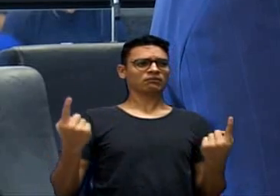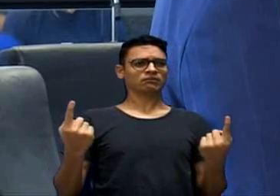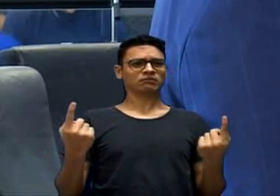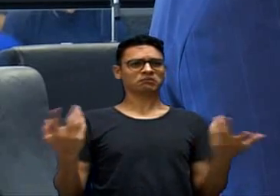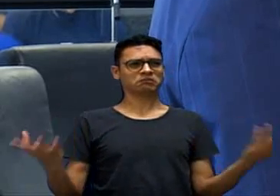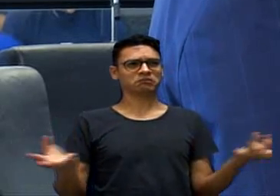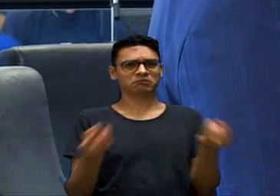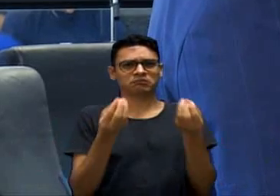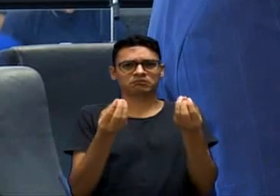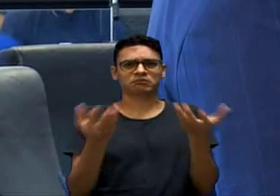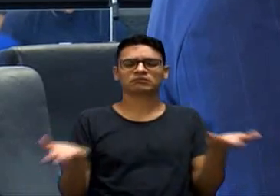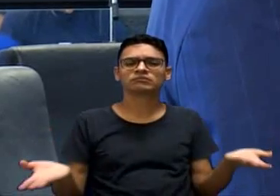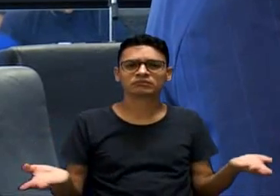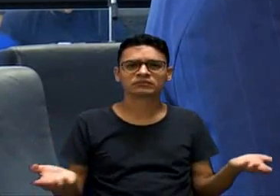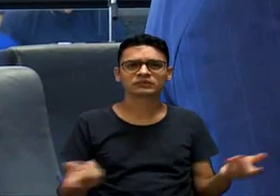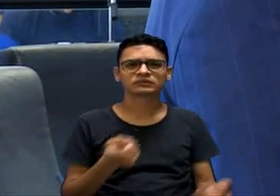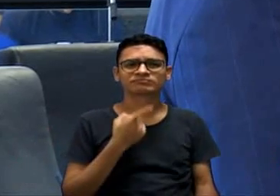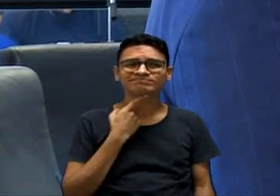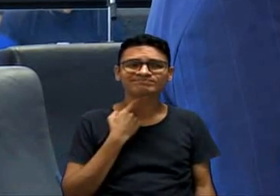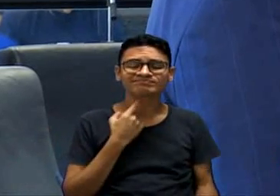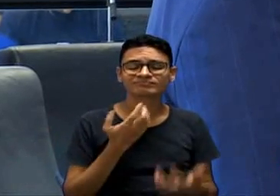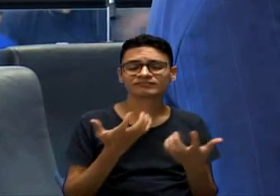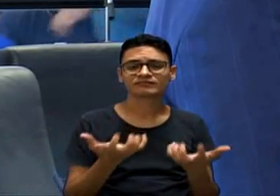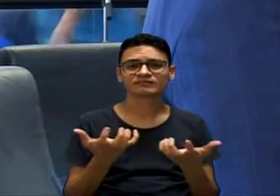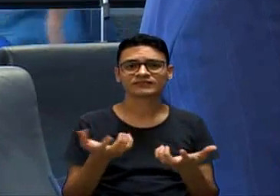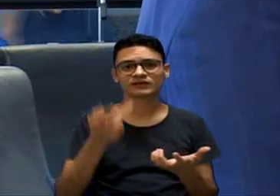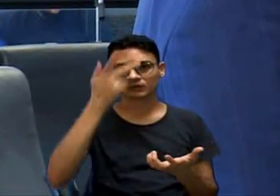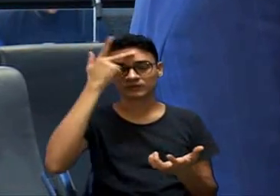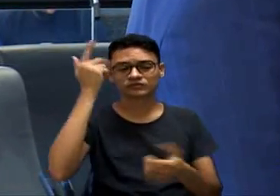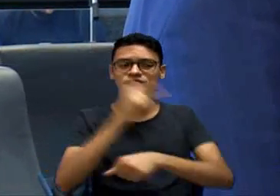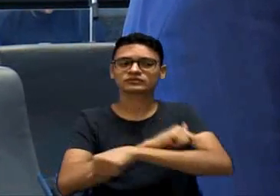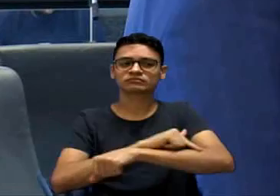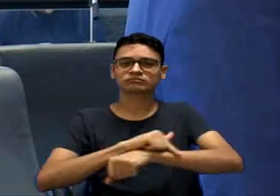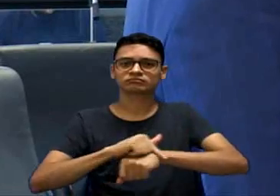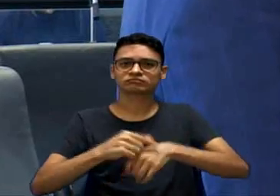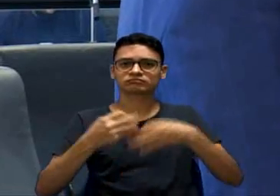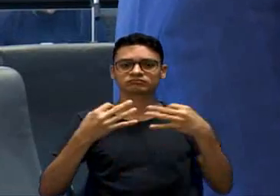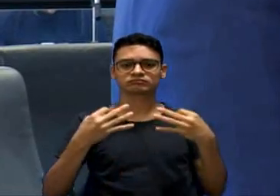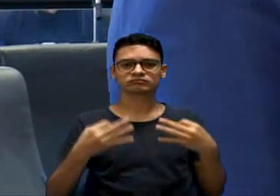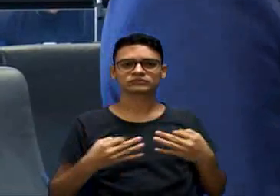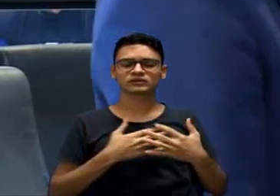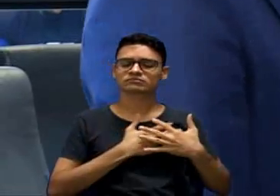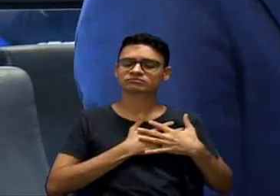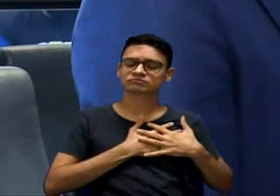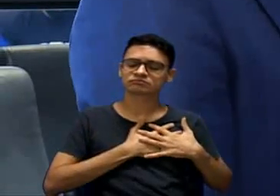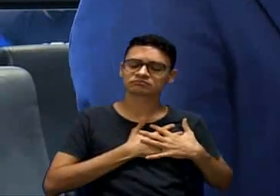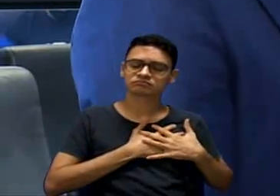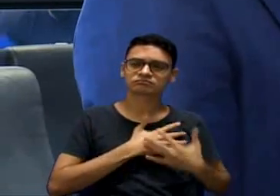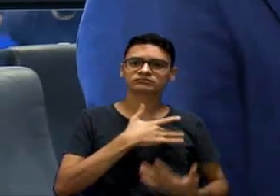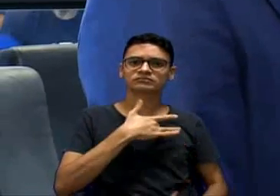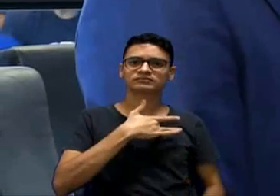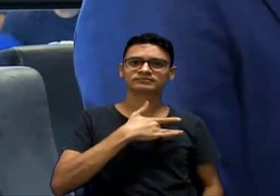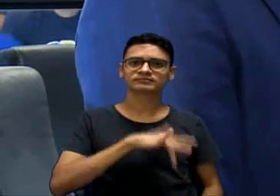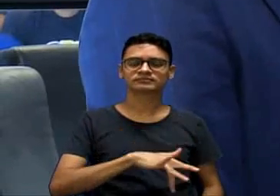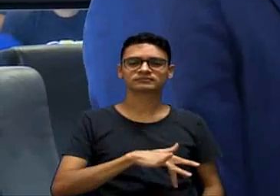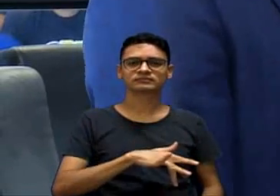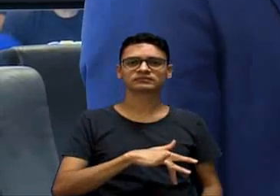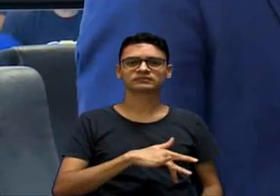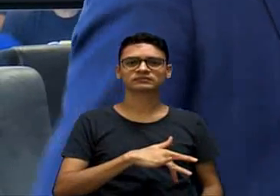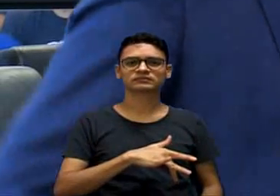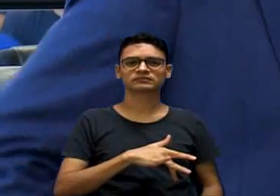gostaria somente, presidente, que o respeito, que a compaixão, ela